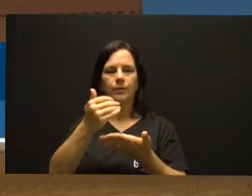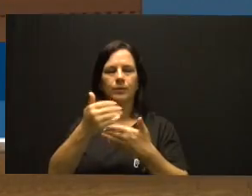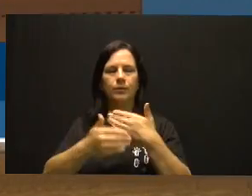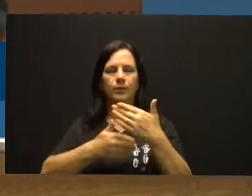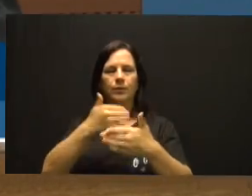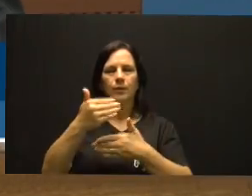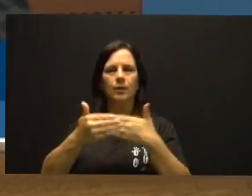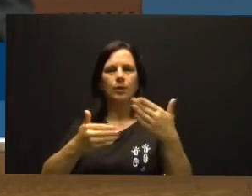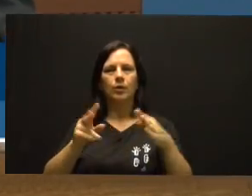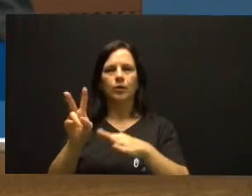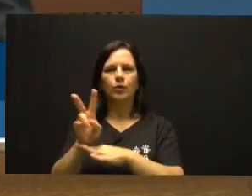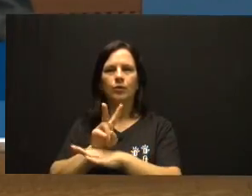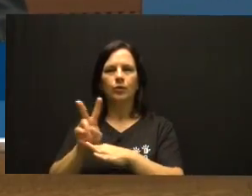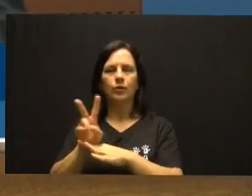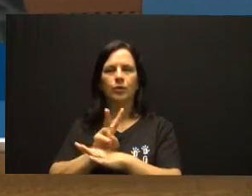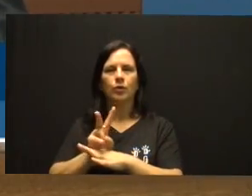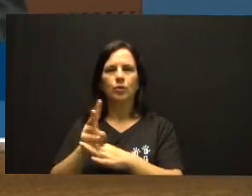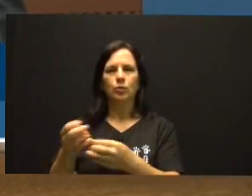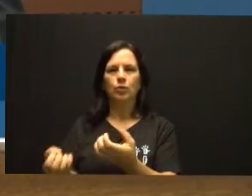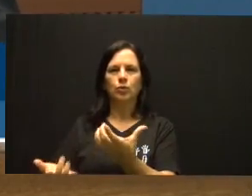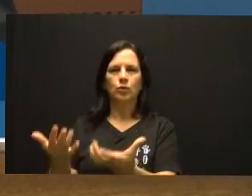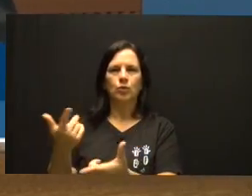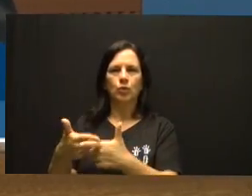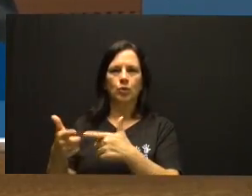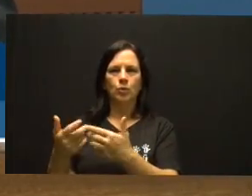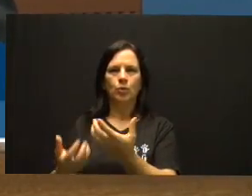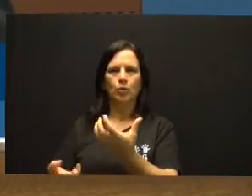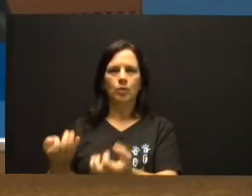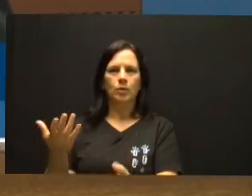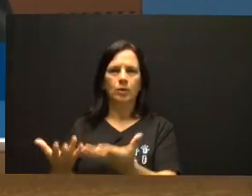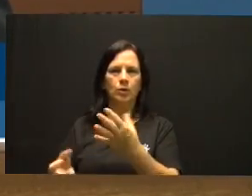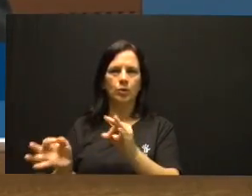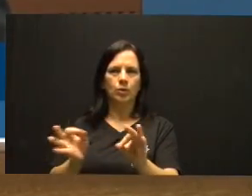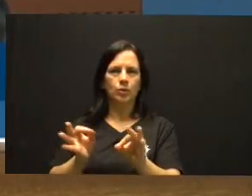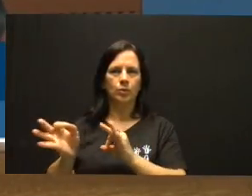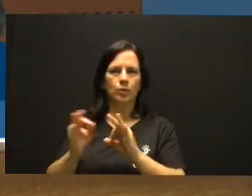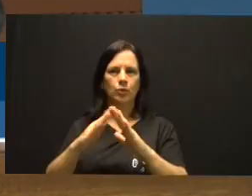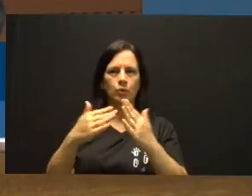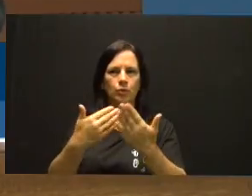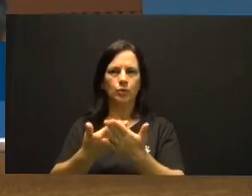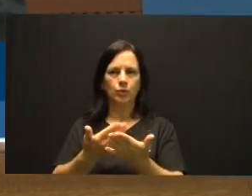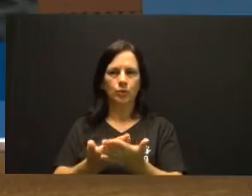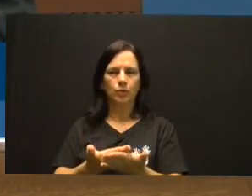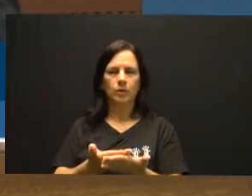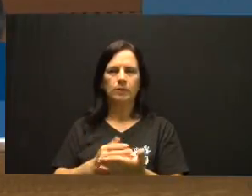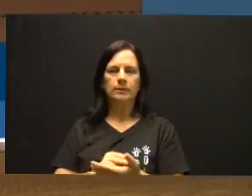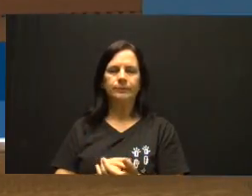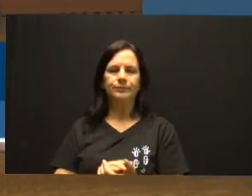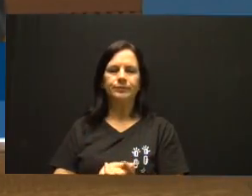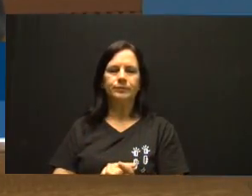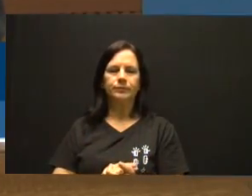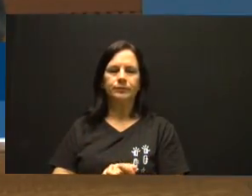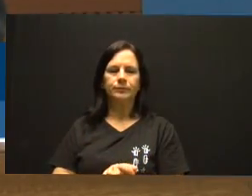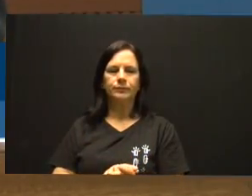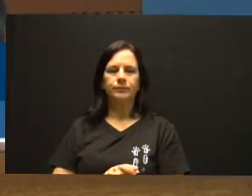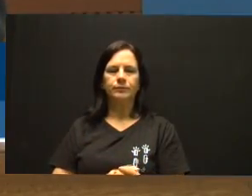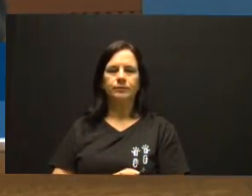investigar as causas do incêndio e possíveis reparos adequados daquele próprio lugar.